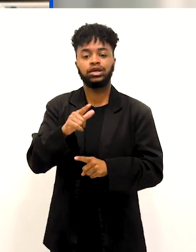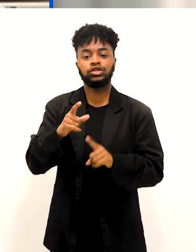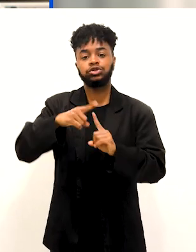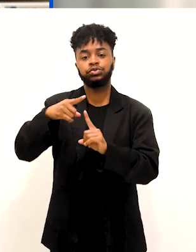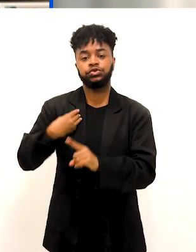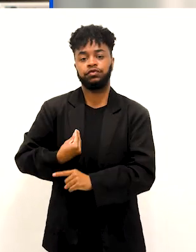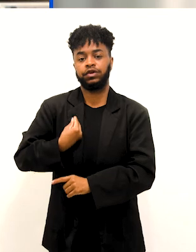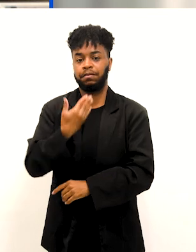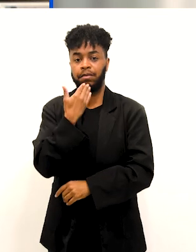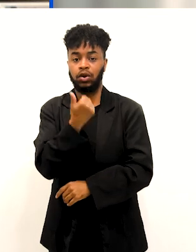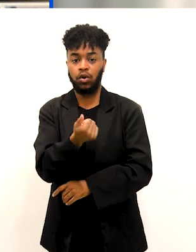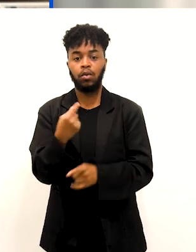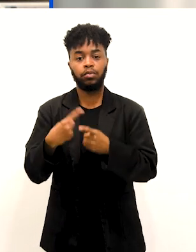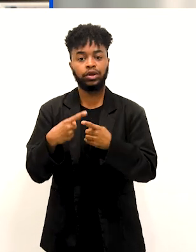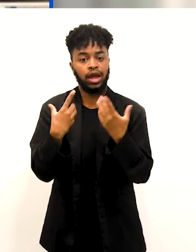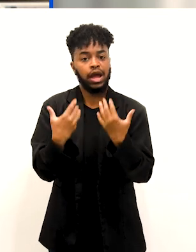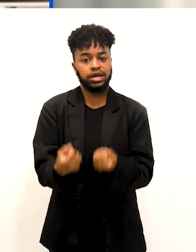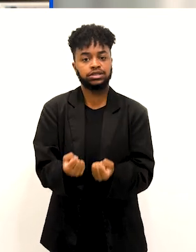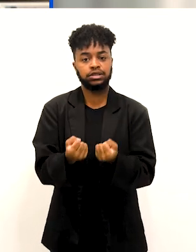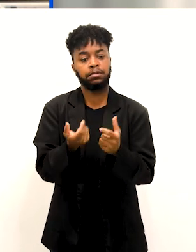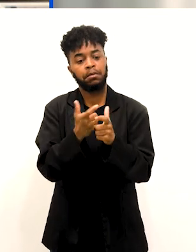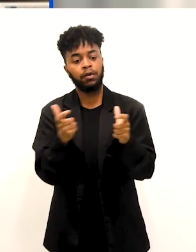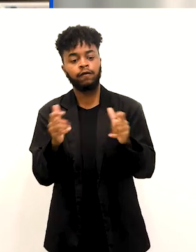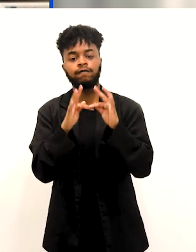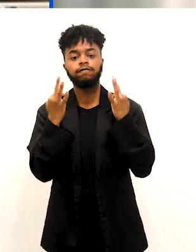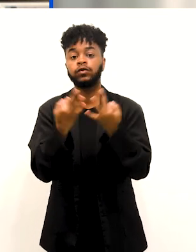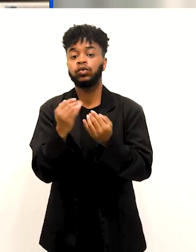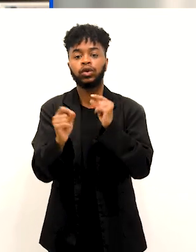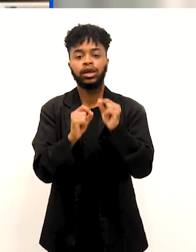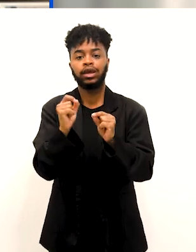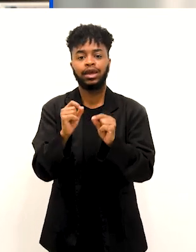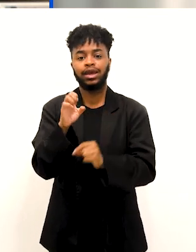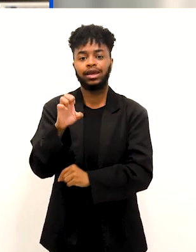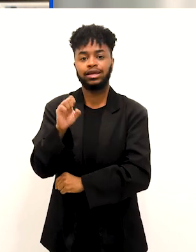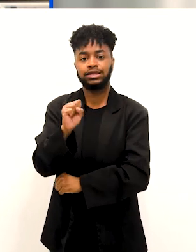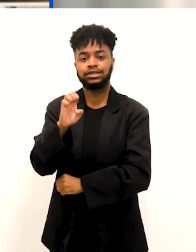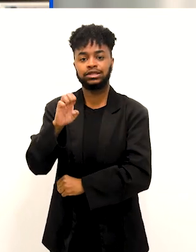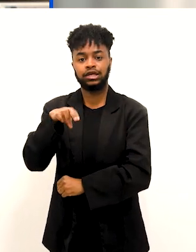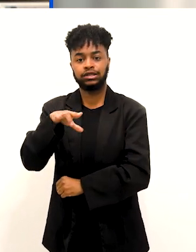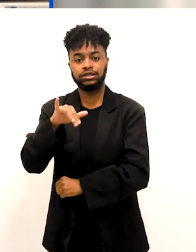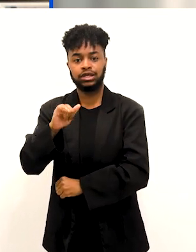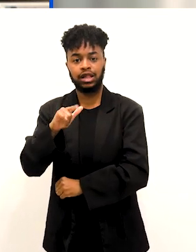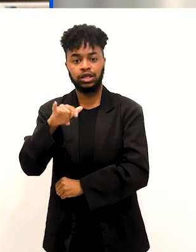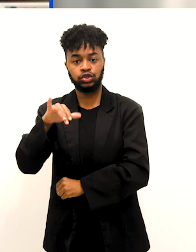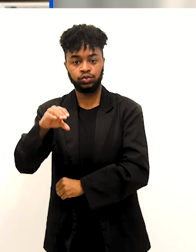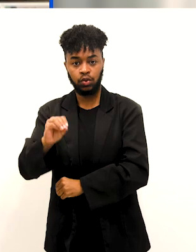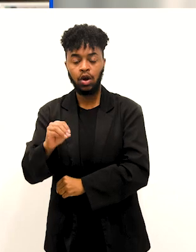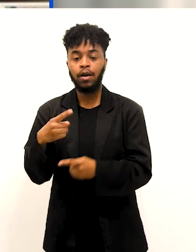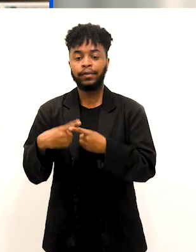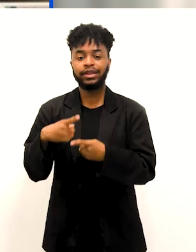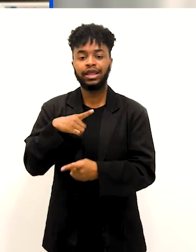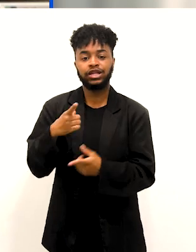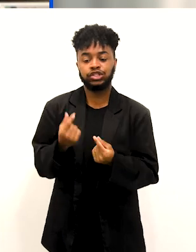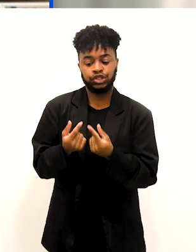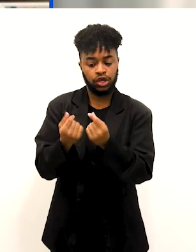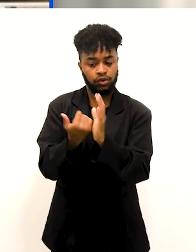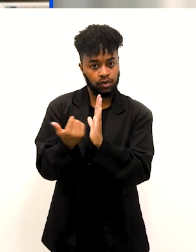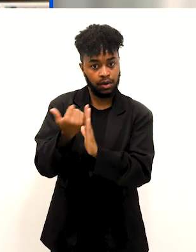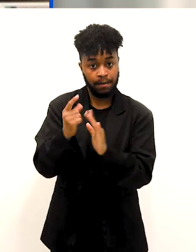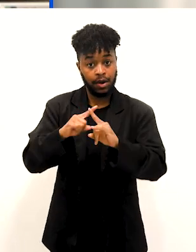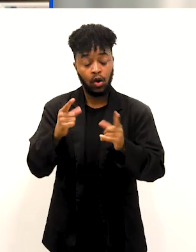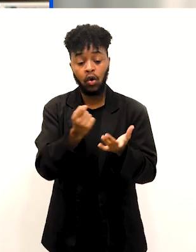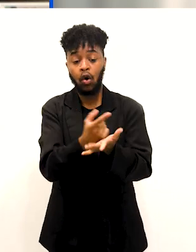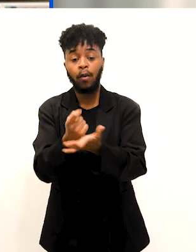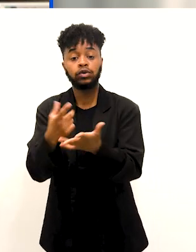que é mais fácil de ser aceito por mais famílias, que é o essencialismo. quando você, com mais dinheiro disponível, passa a